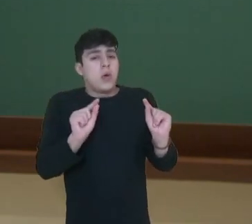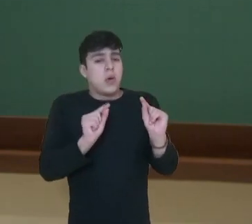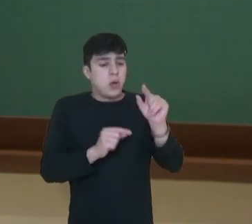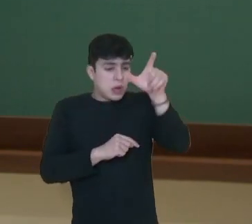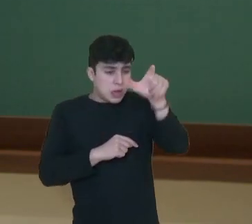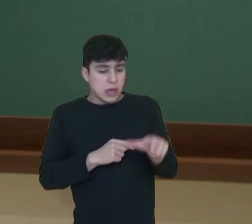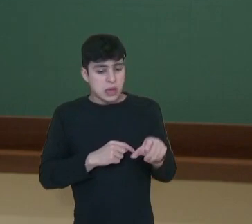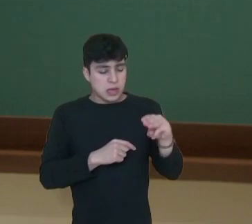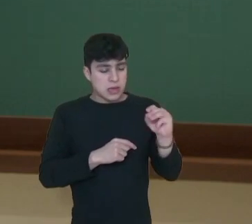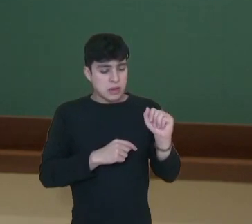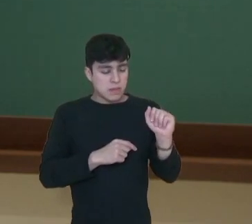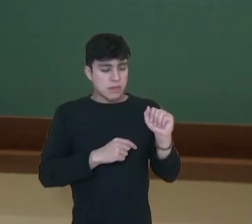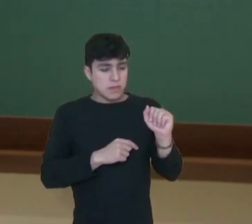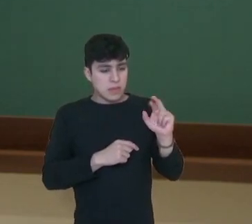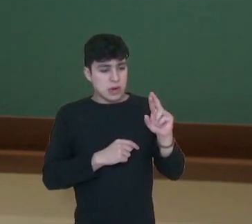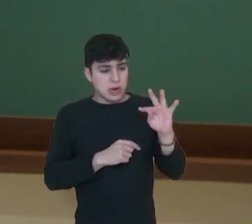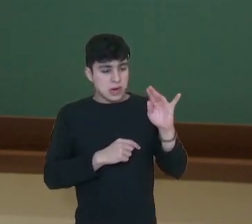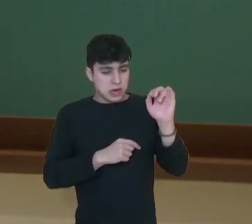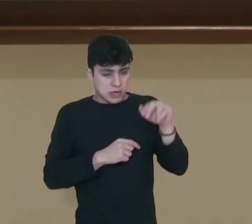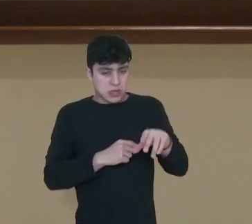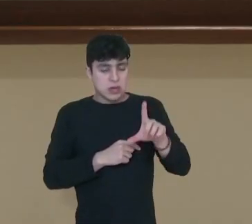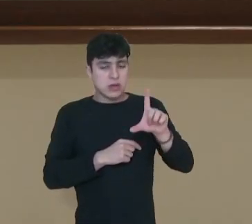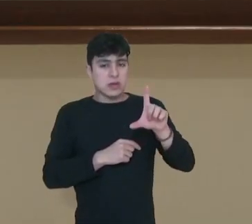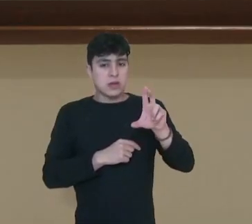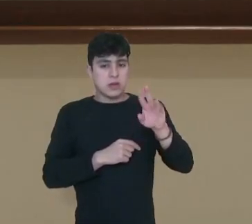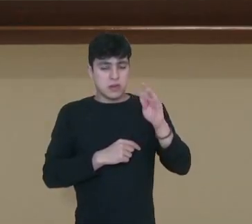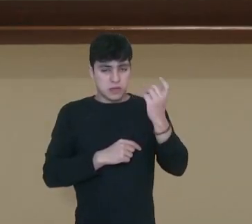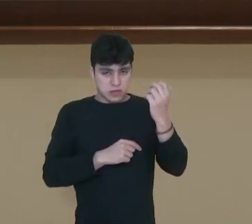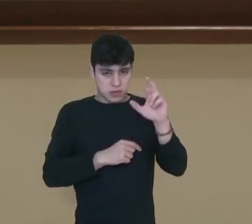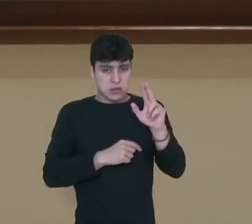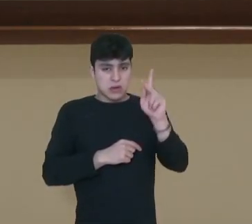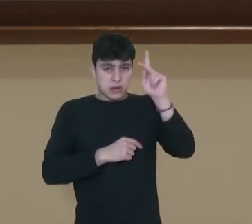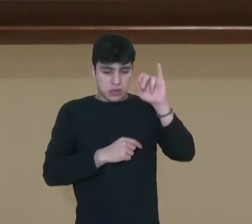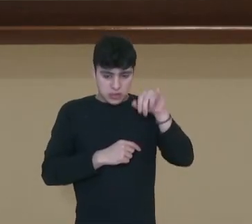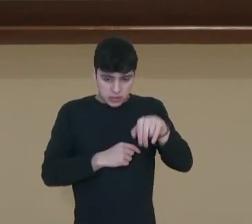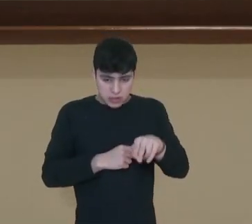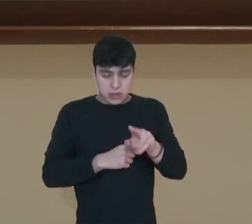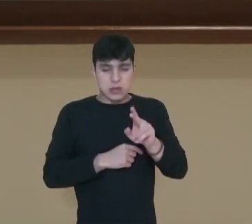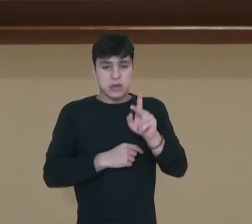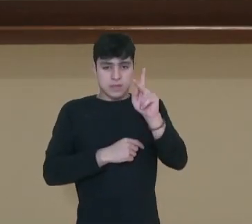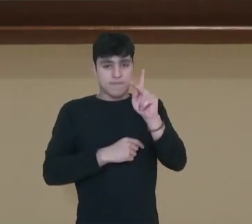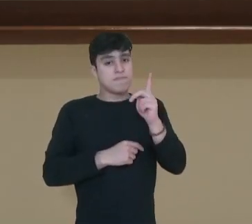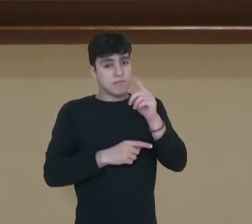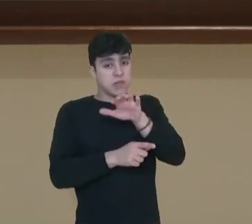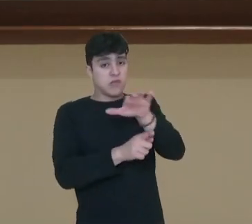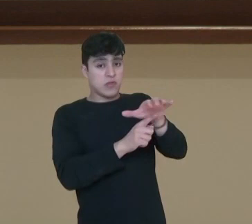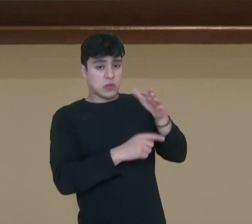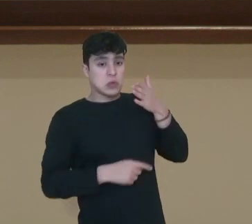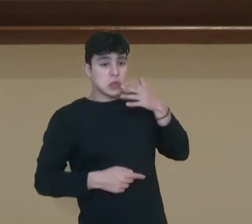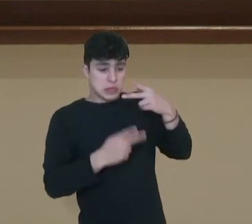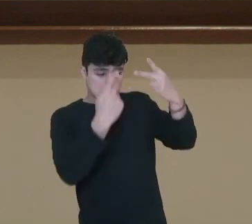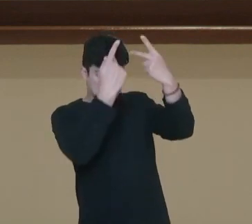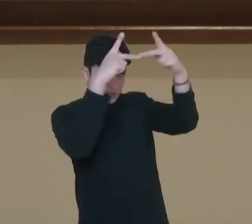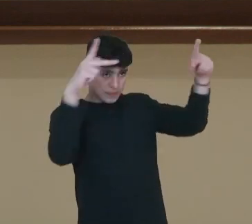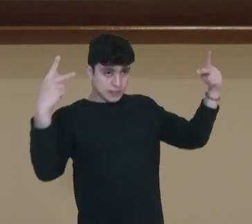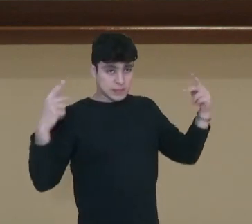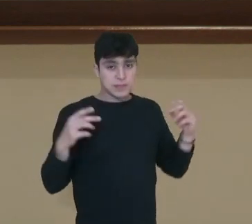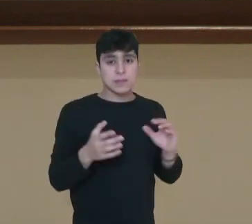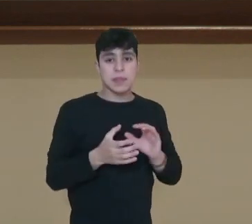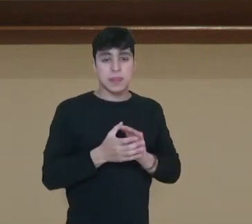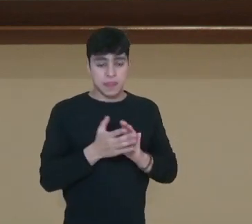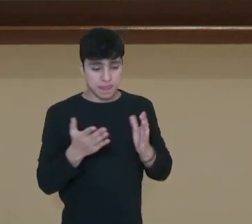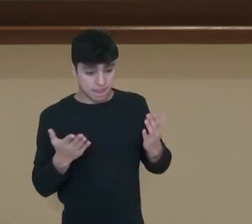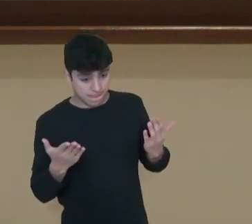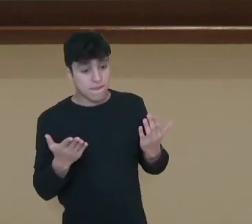Martin Luther King dentro dessa luta e Nelson Mandela. Bom, nós vamos ver que essa ideia de desobediência civil vai ser